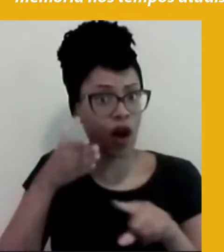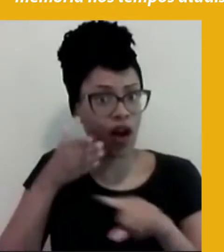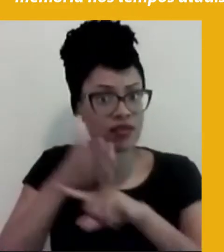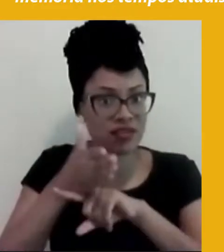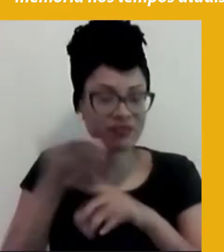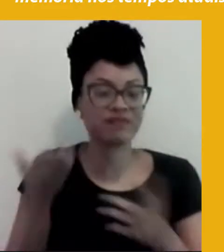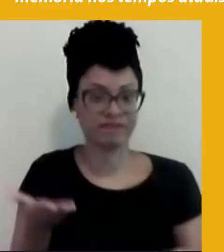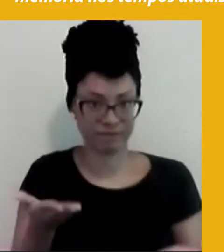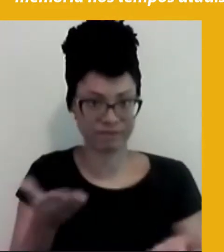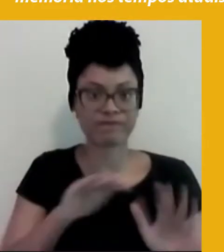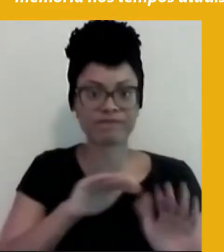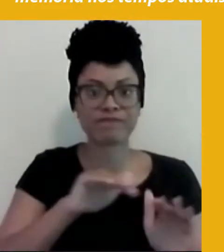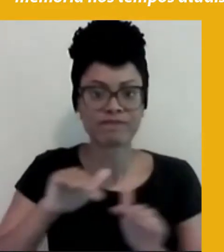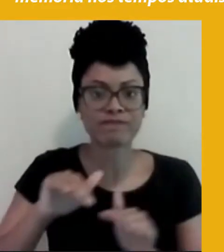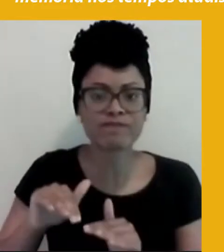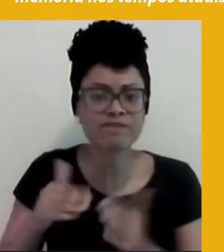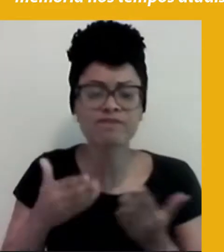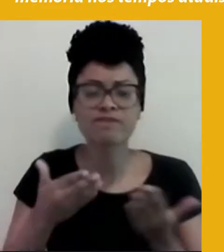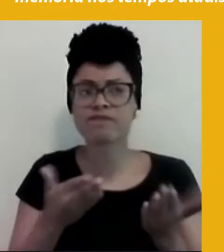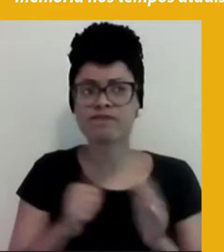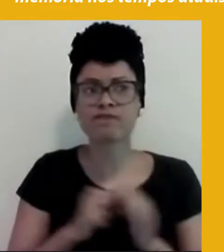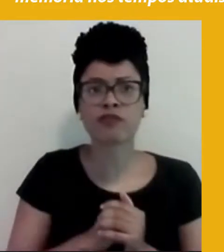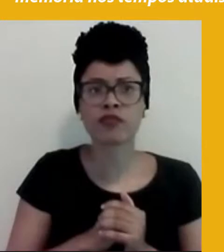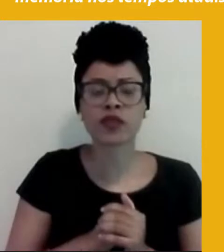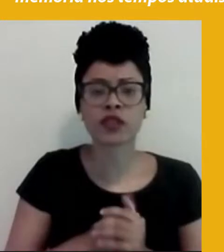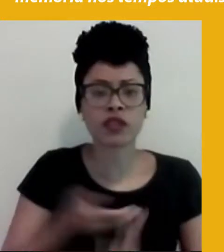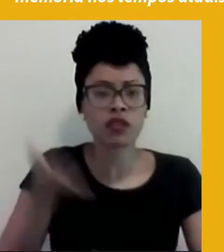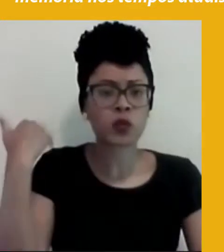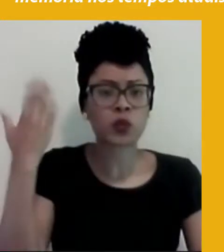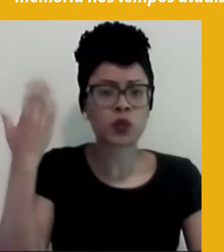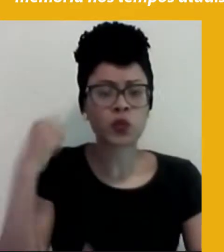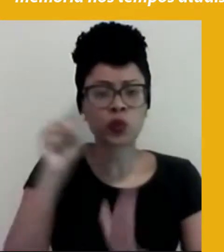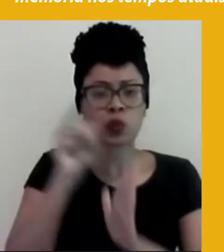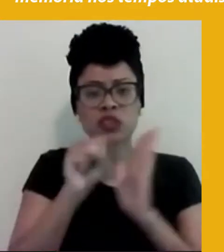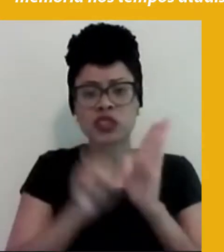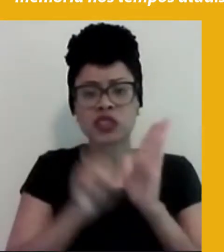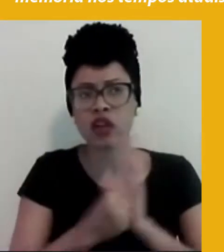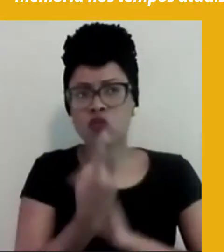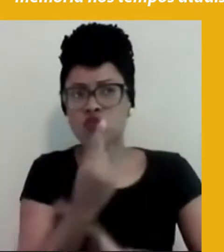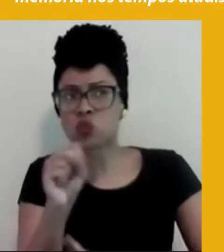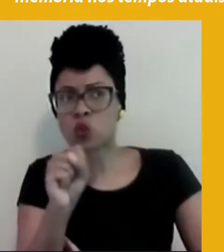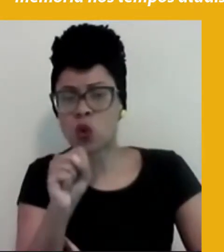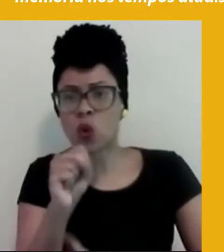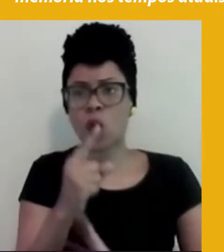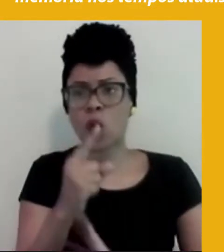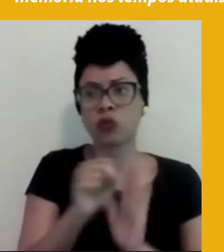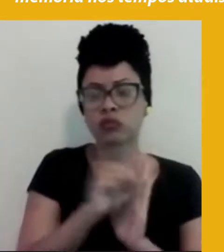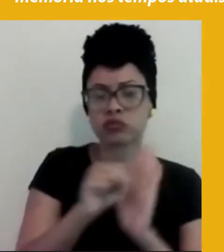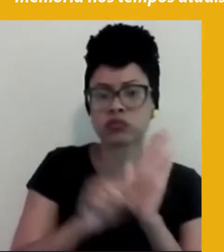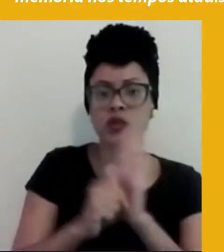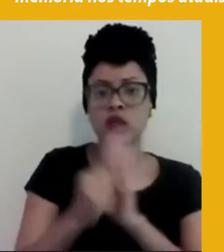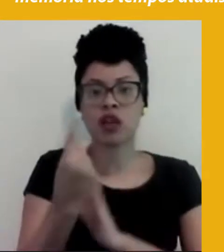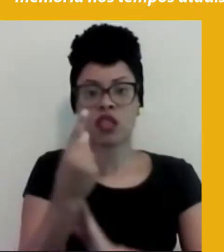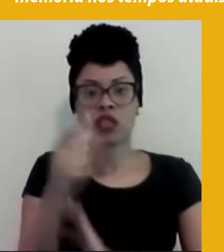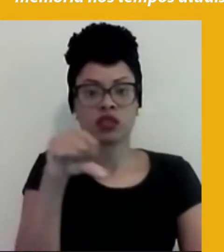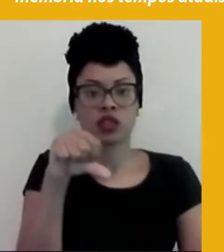em 18, 19, naquela época o que a ciência preconizava era o quê? Era